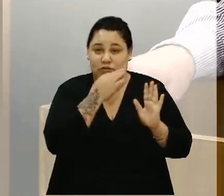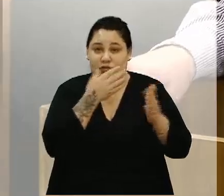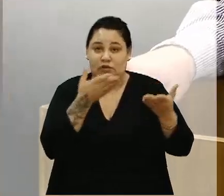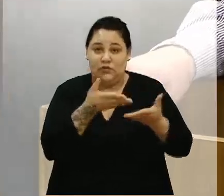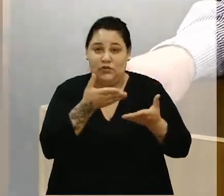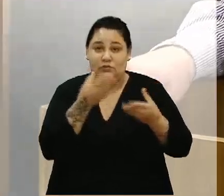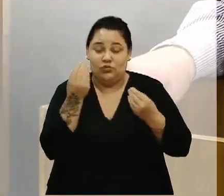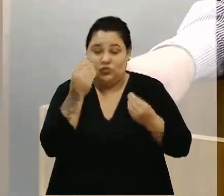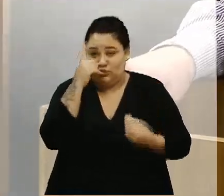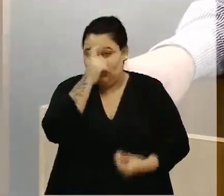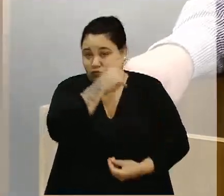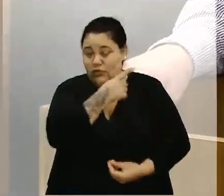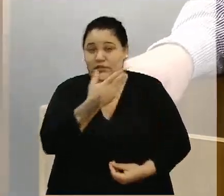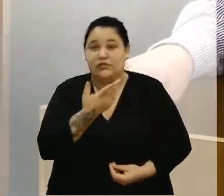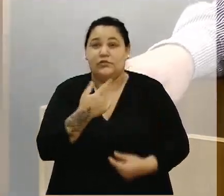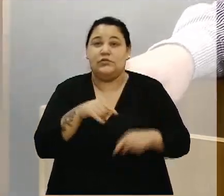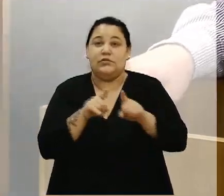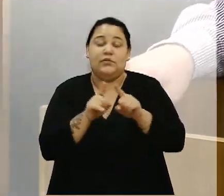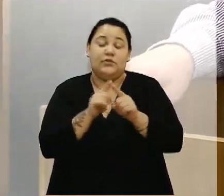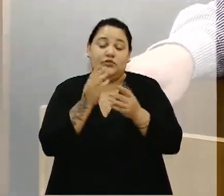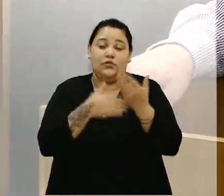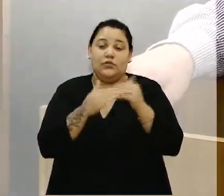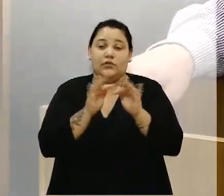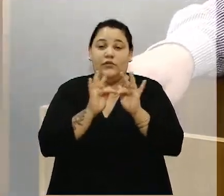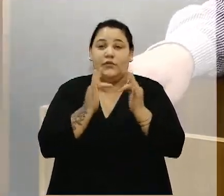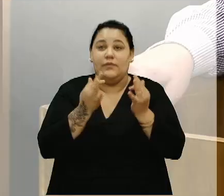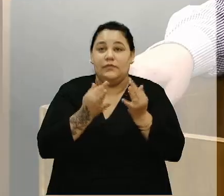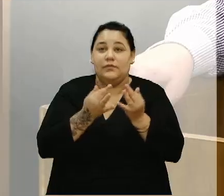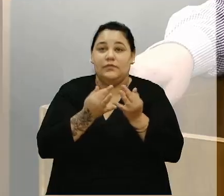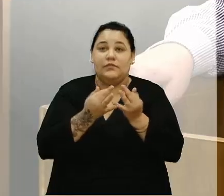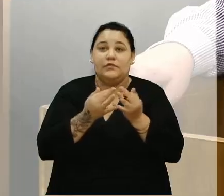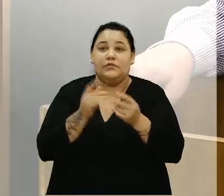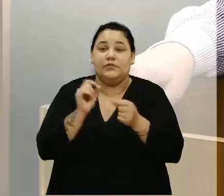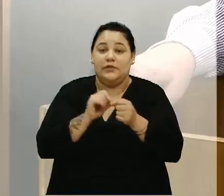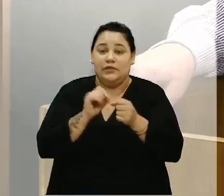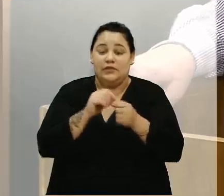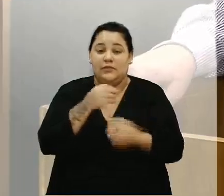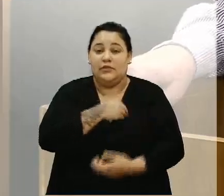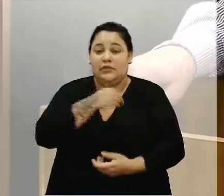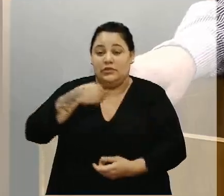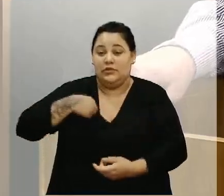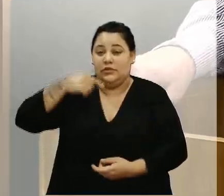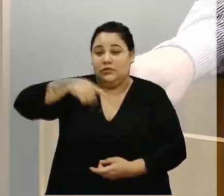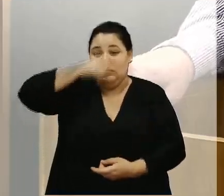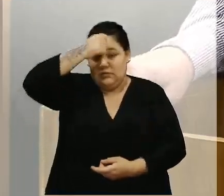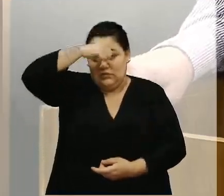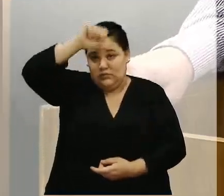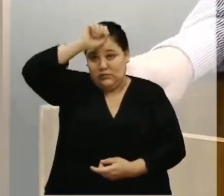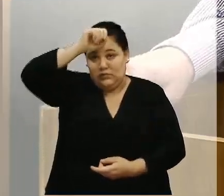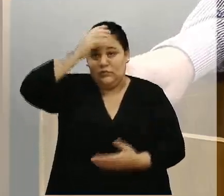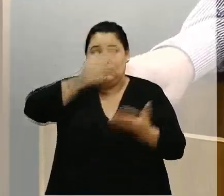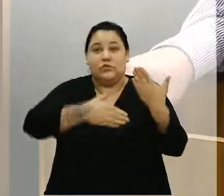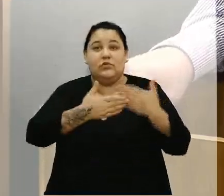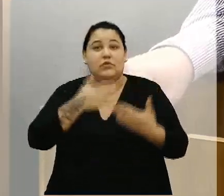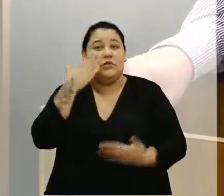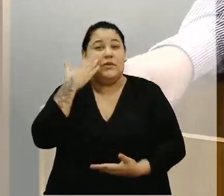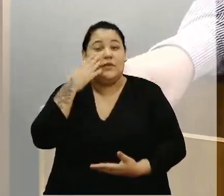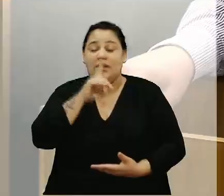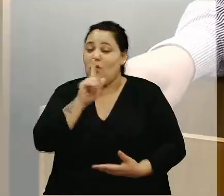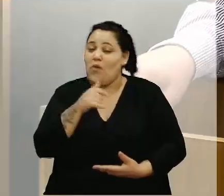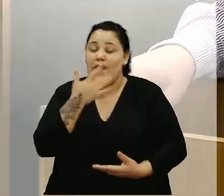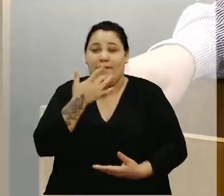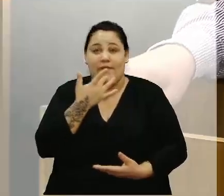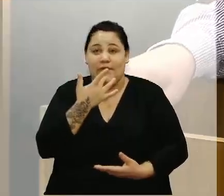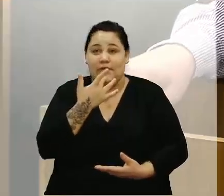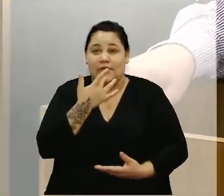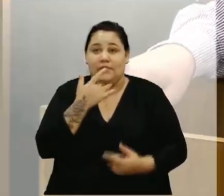muita dificuldade de toda a família, está fazendo medicina aqui na UFSC. Todos sabem que não é fácil. Mas espero